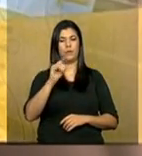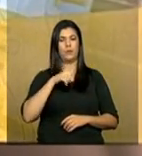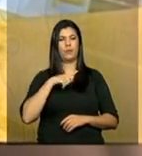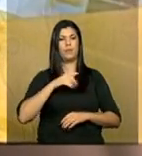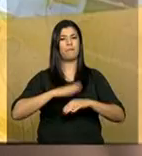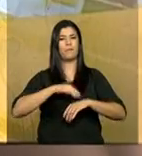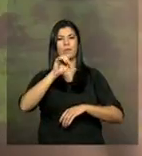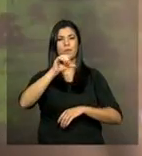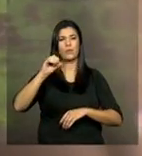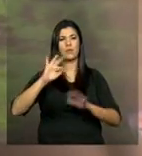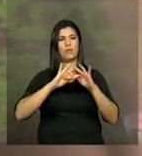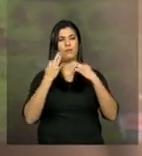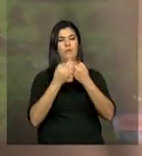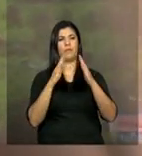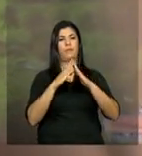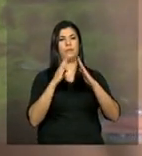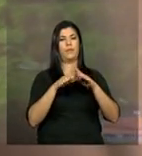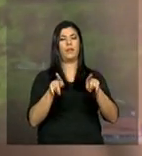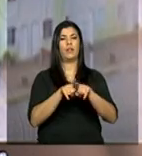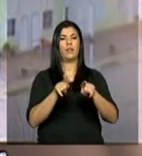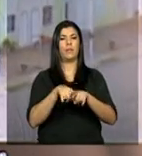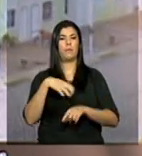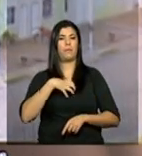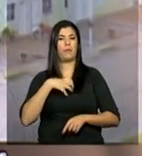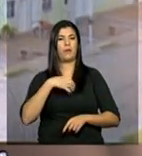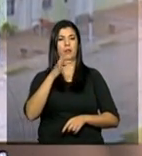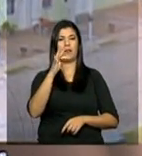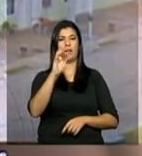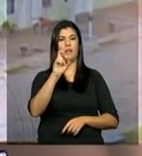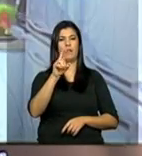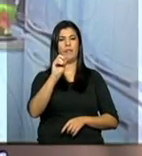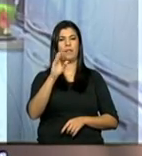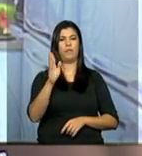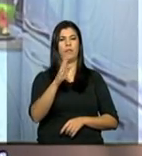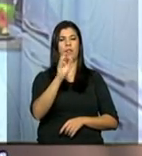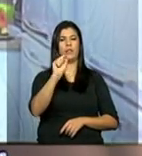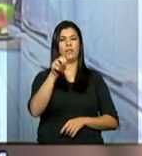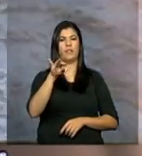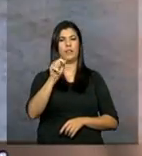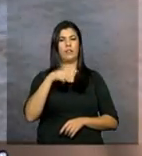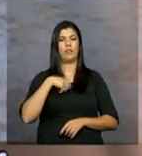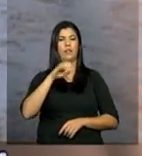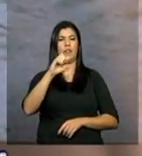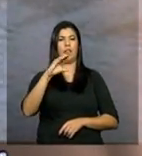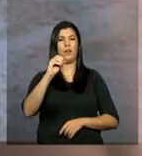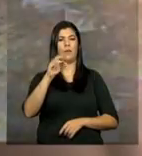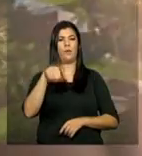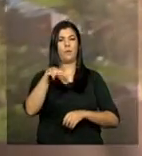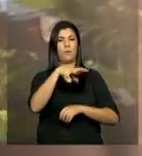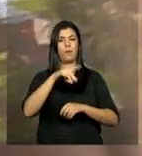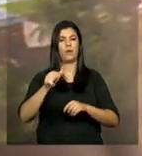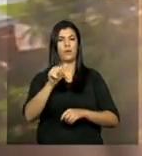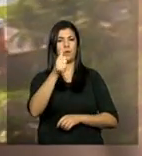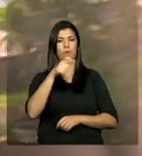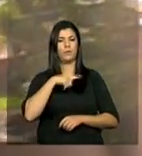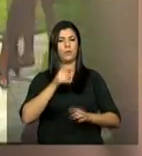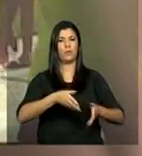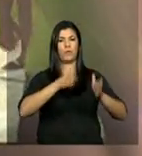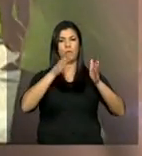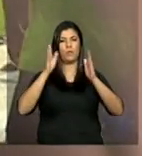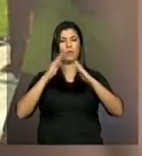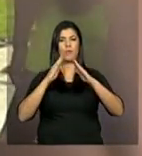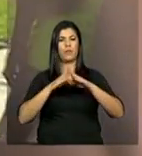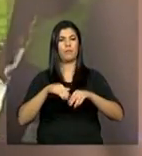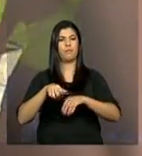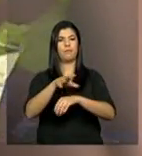900 famílias. Em Feira de Santana, o Ecoparque 1 beneficia mais de 800 pessoas, com muito espaço verde e